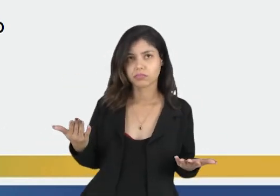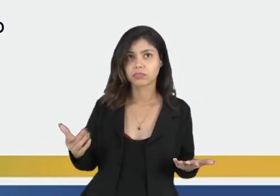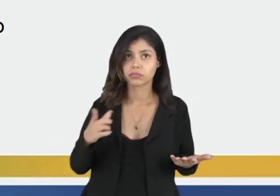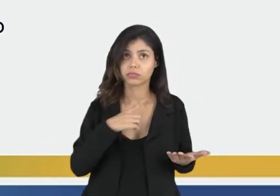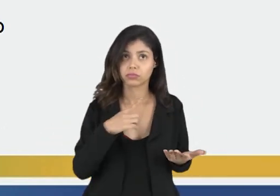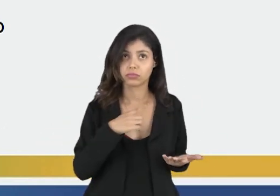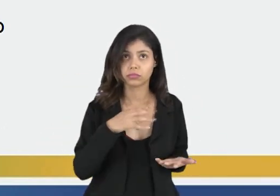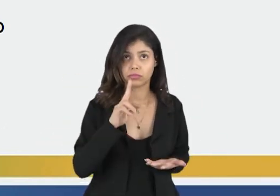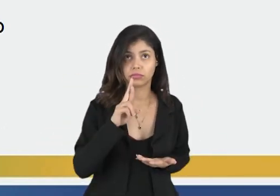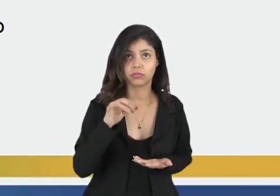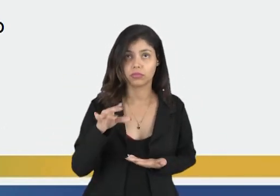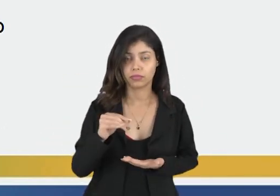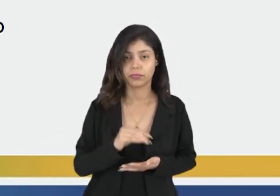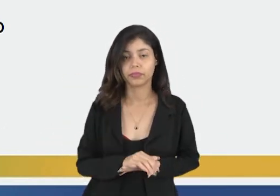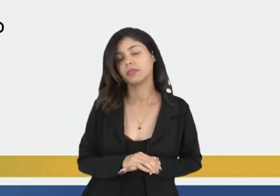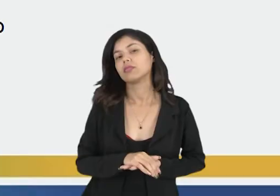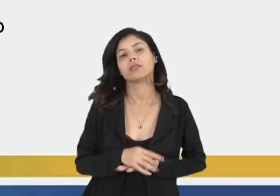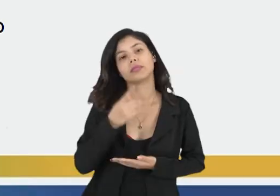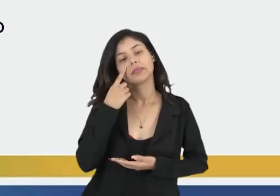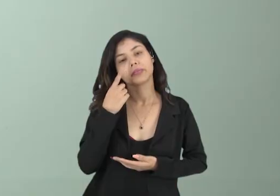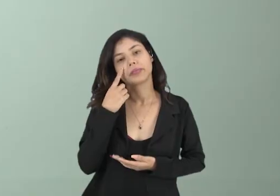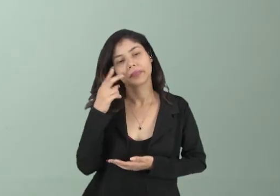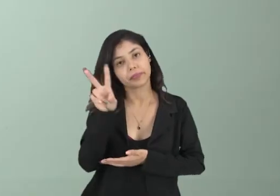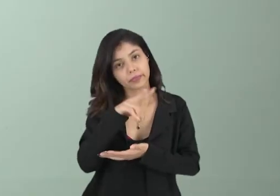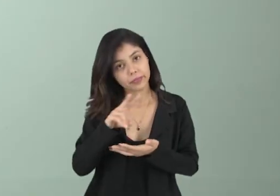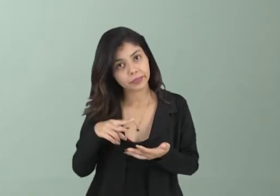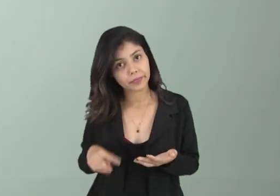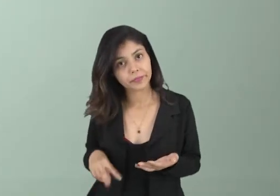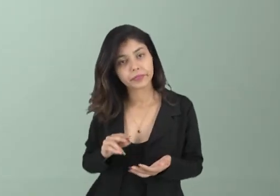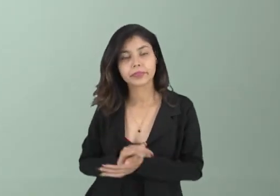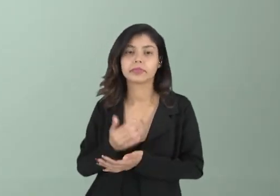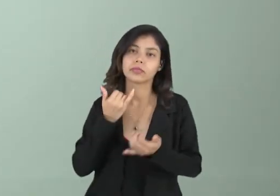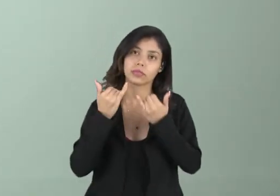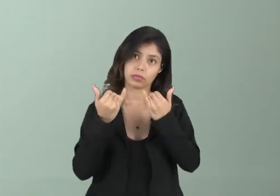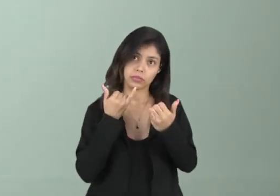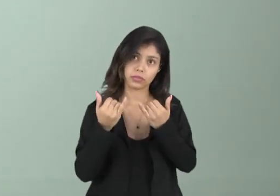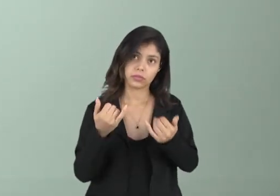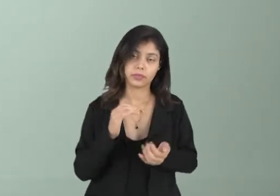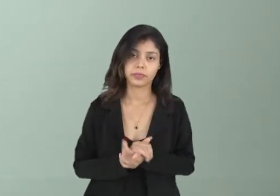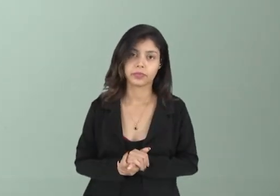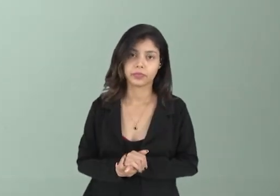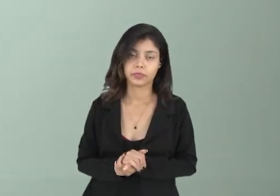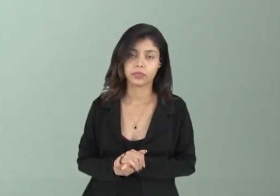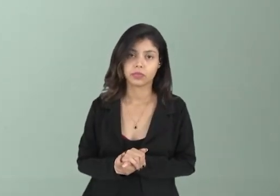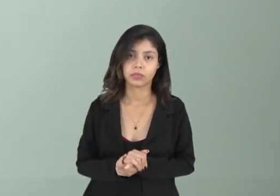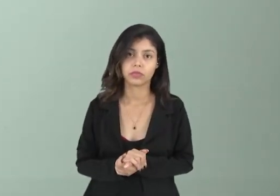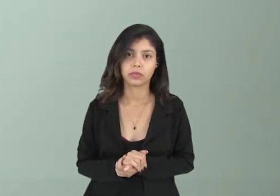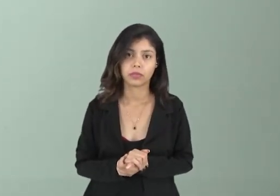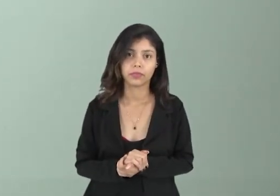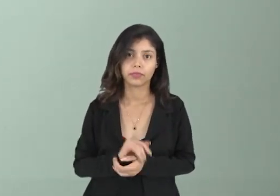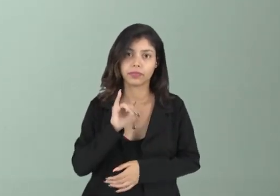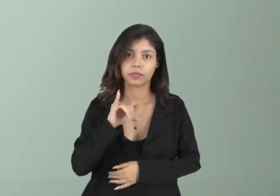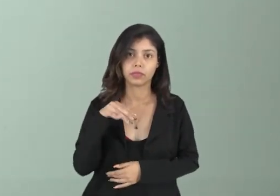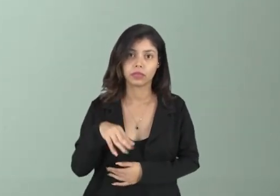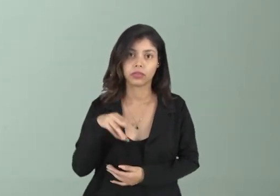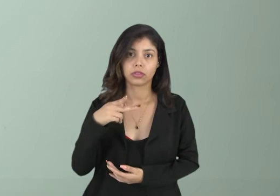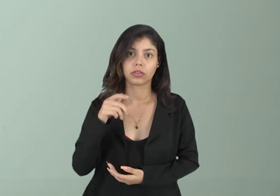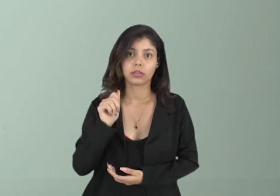teve frutos. Vocês observam, gente, que pela leitura, essa notícia ela foi imparcial.